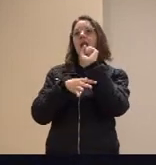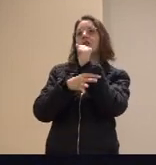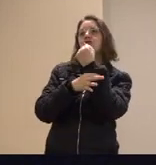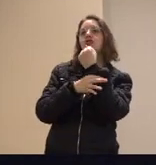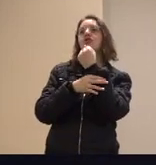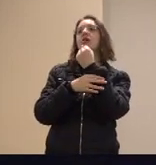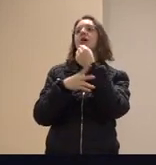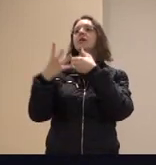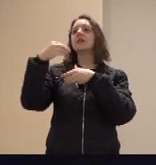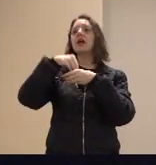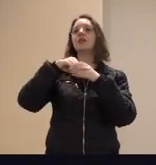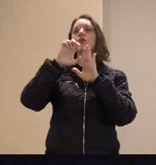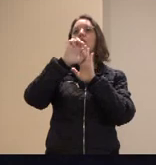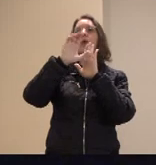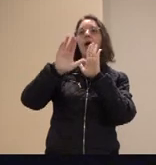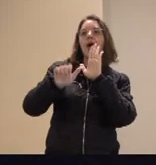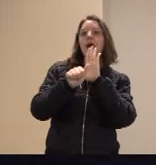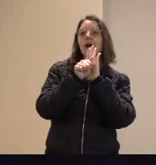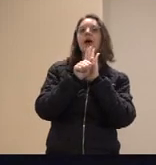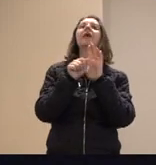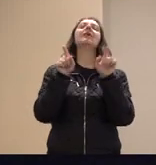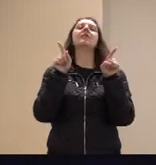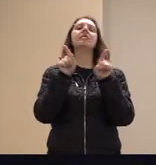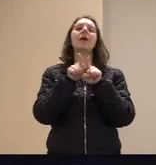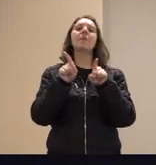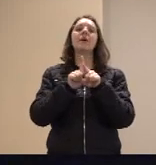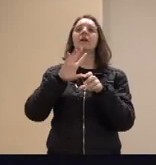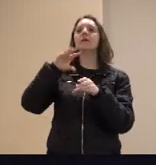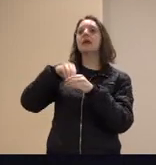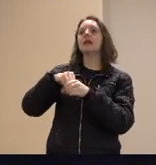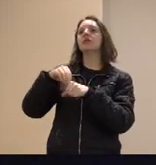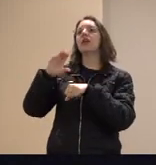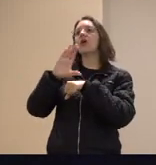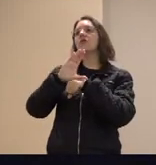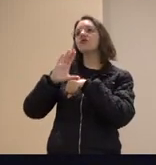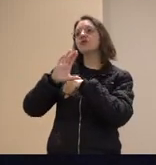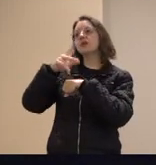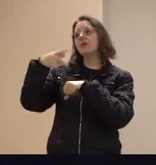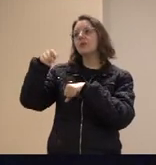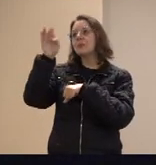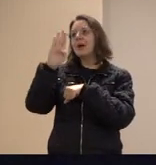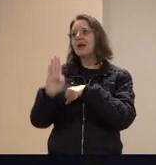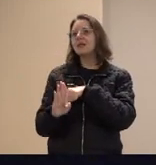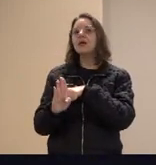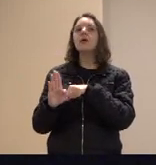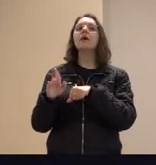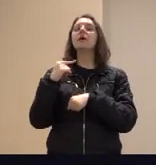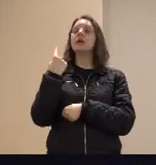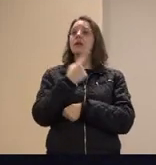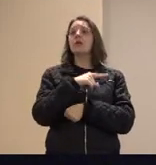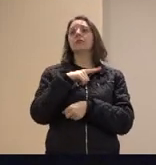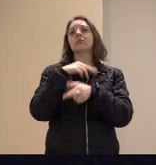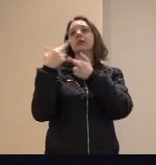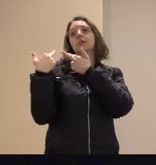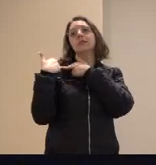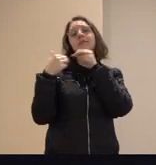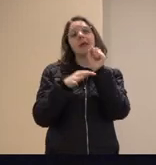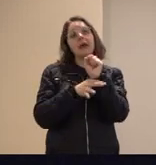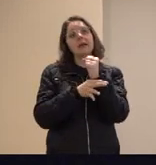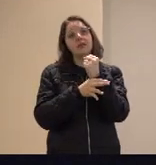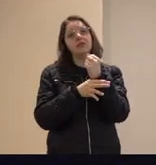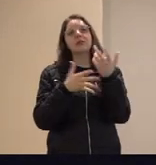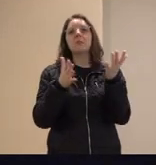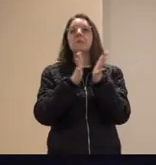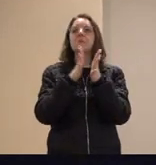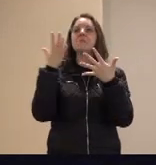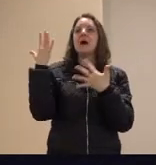previstas, né, no ECA, que estão previstas na nossa Constituição e que nós temos a responsabilidade de garantir. Então,